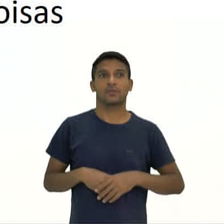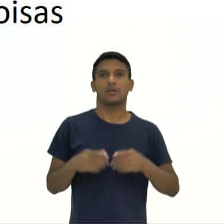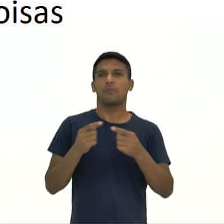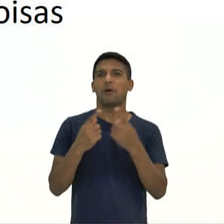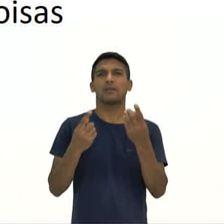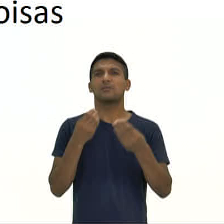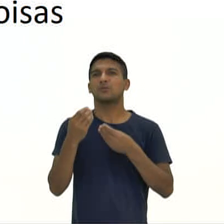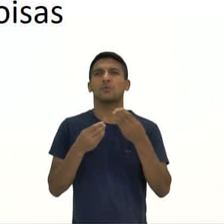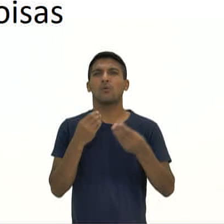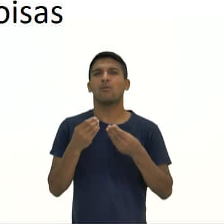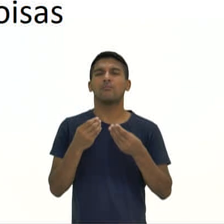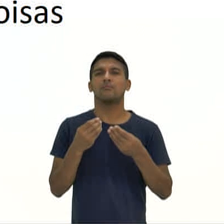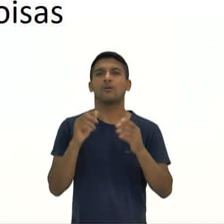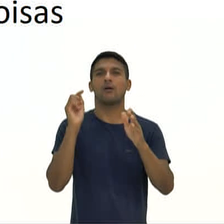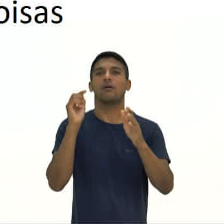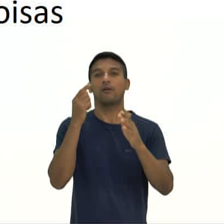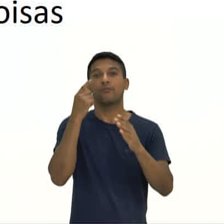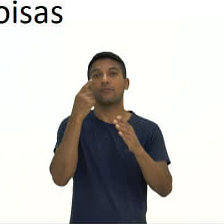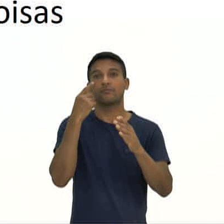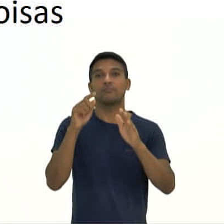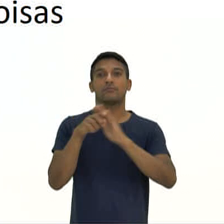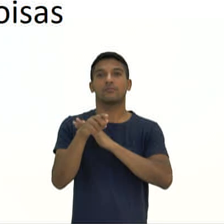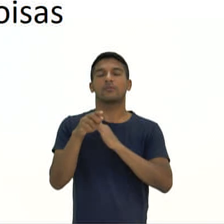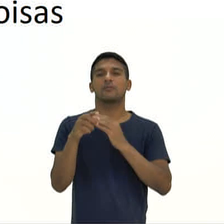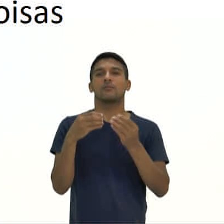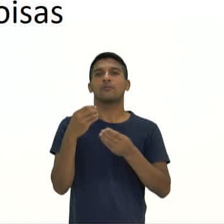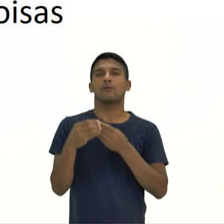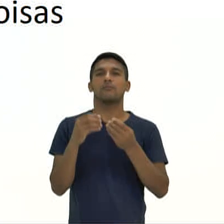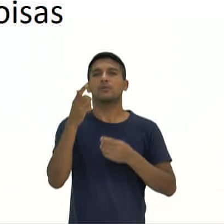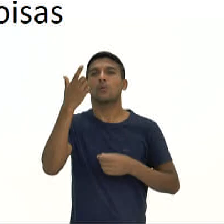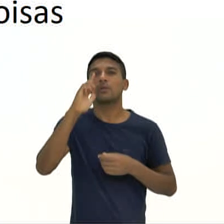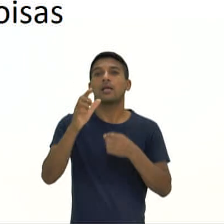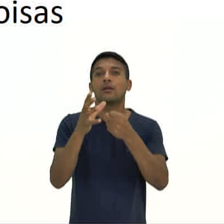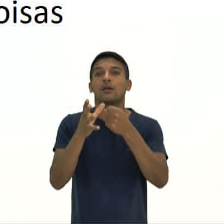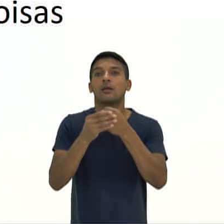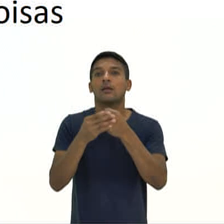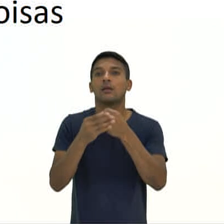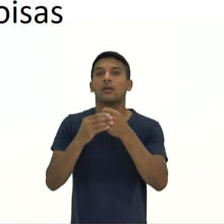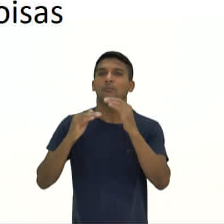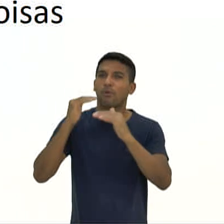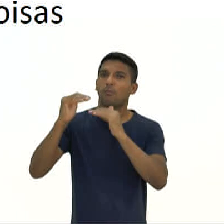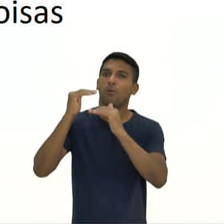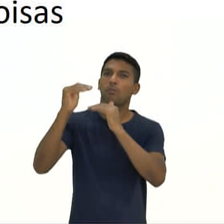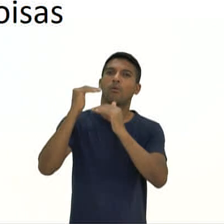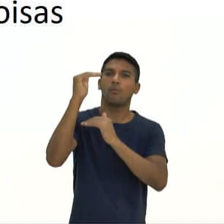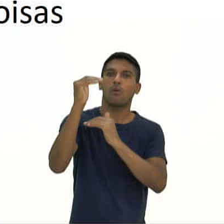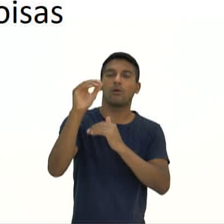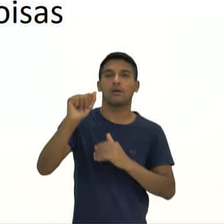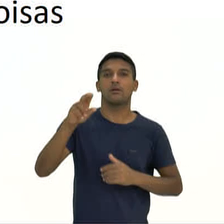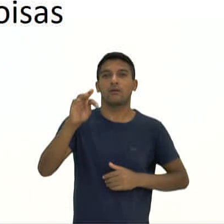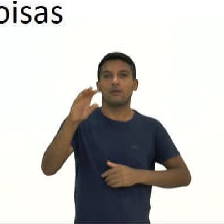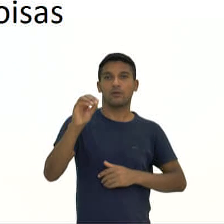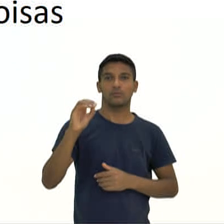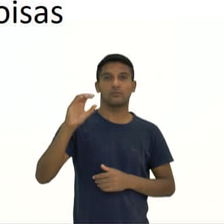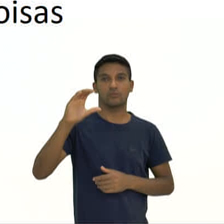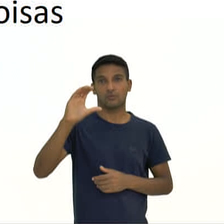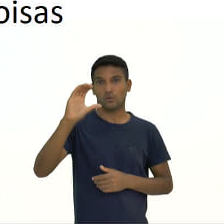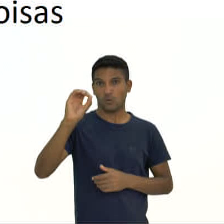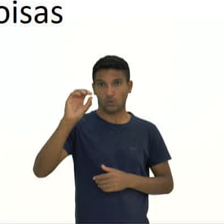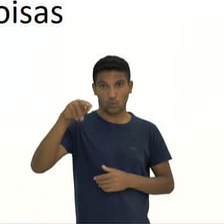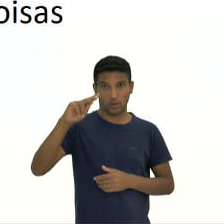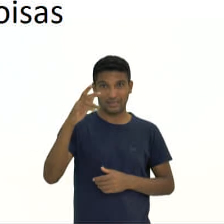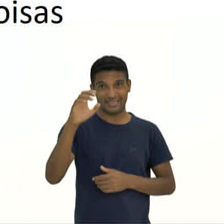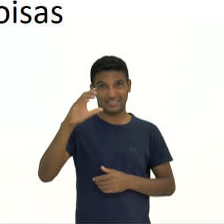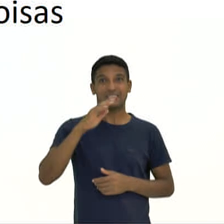trabalho, normalmente é algo complexo de se fazer sozinho. A ajuda de amigos, familiares ou de um profissional se faz necessária para